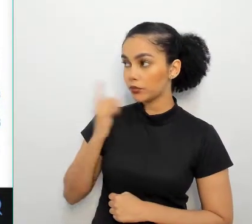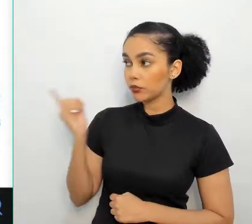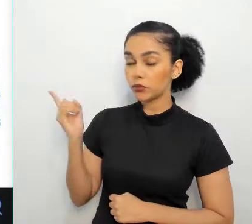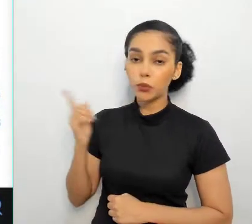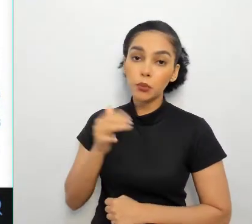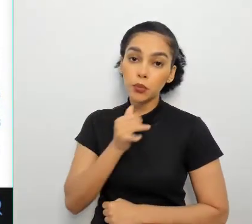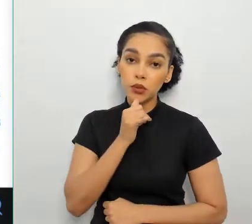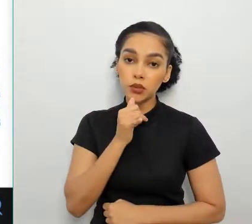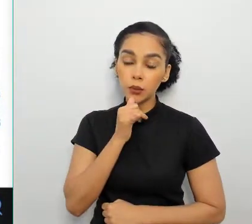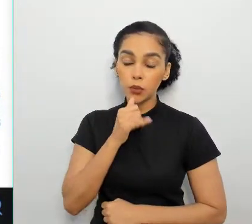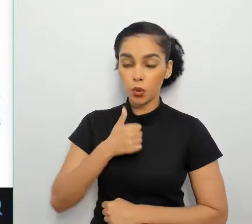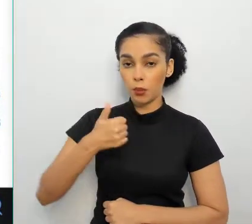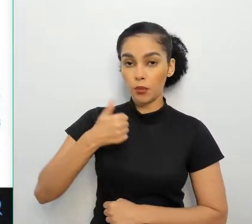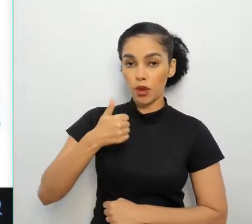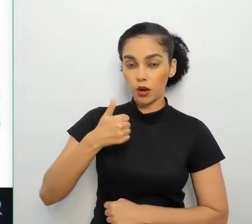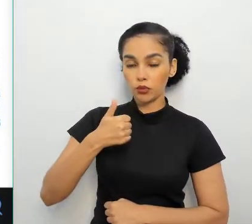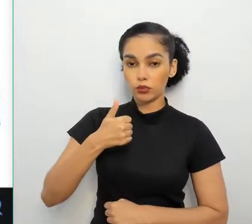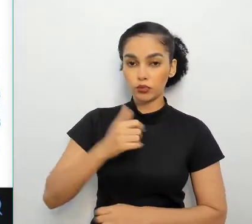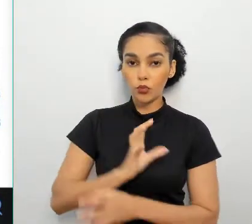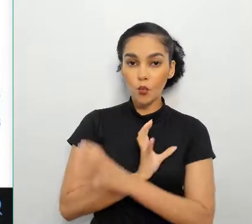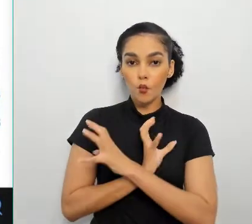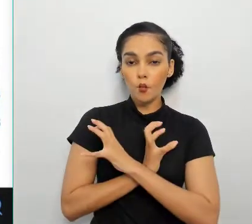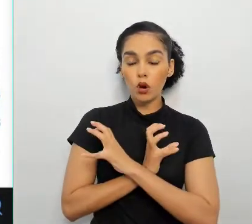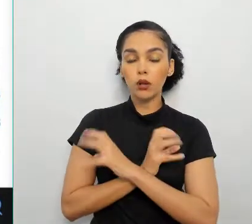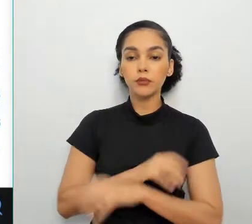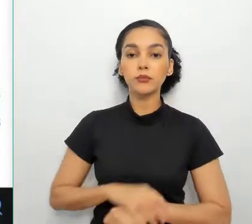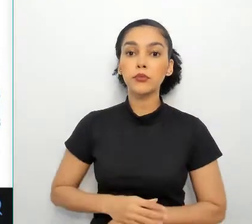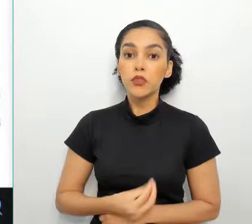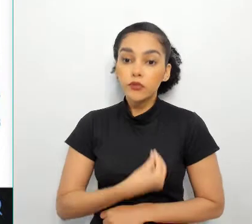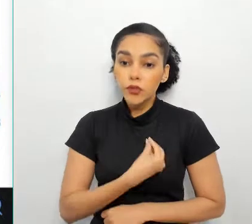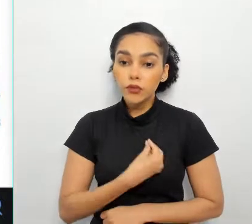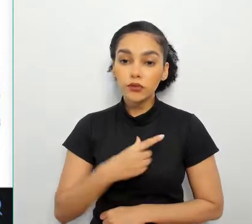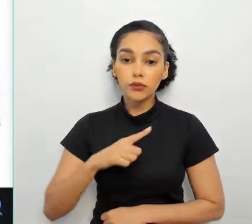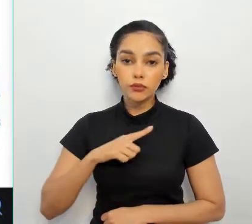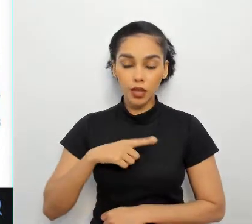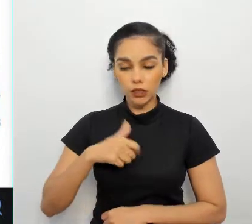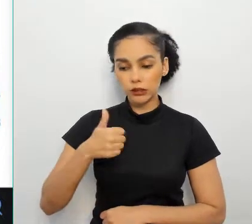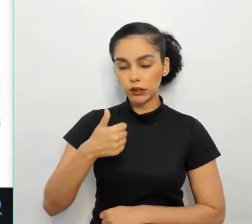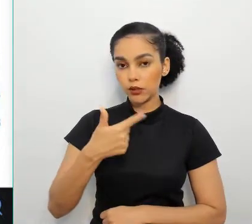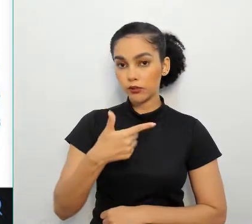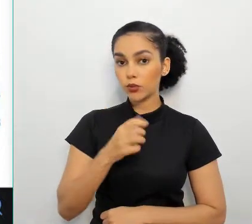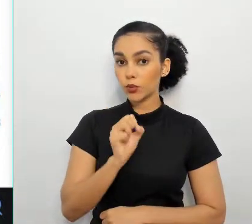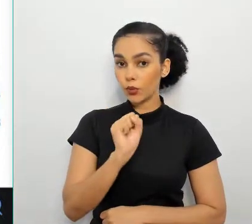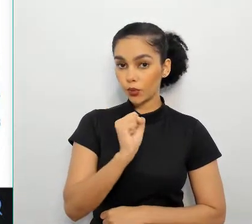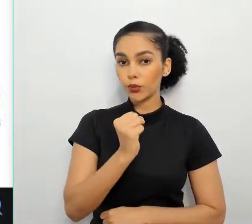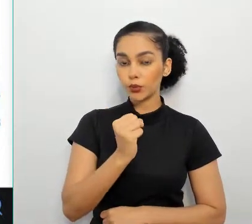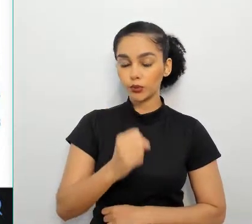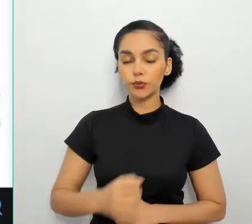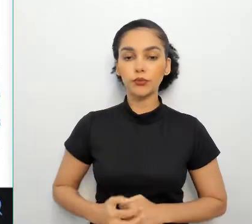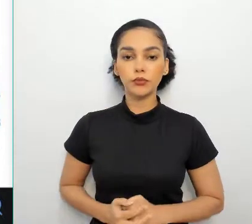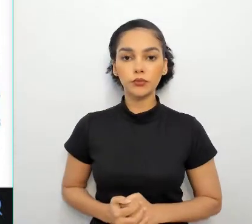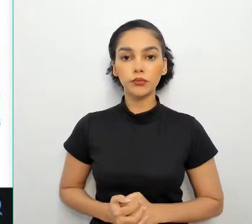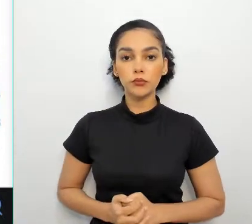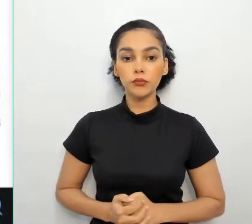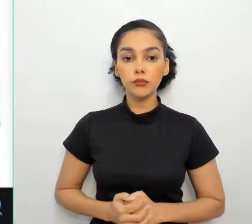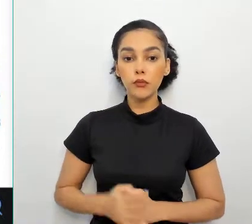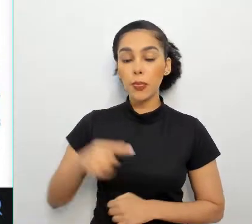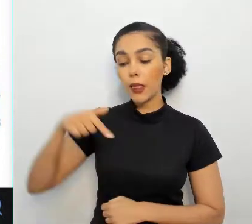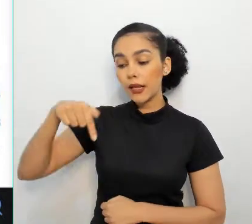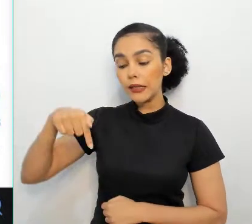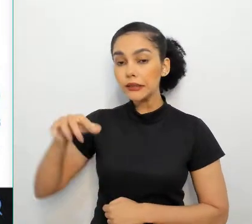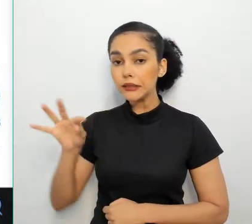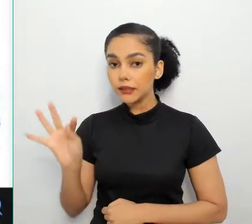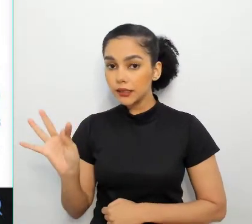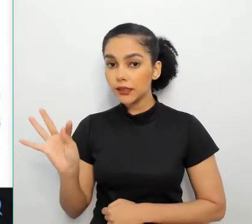fóssil, fóssil 1, ele, quando o ser está vivo, tem 128. O Q0 vale 128. E o